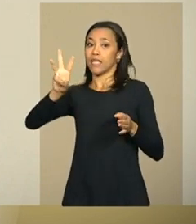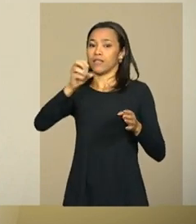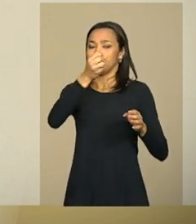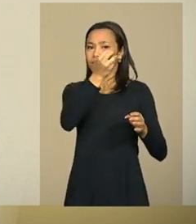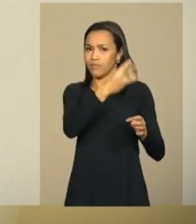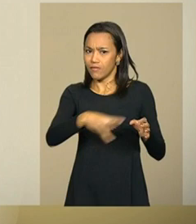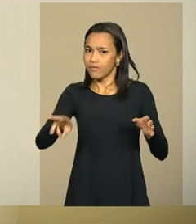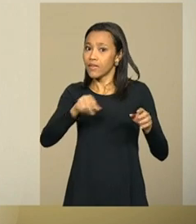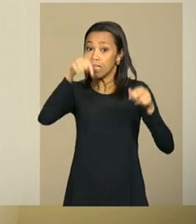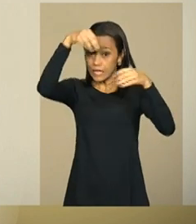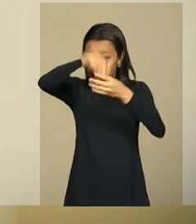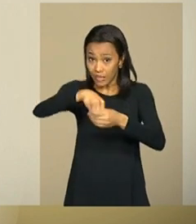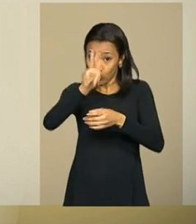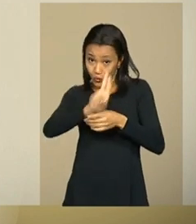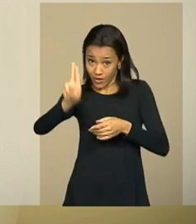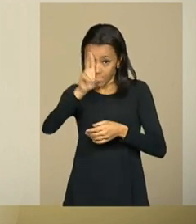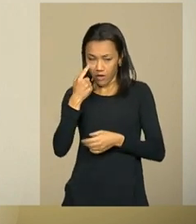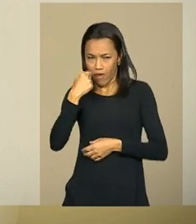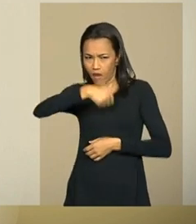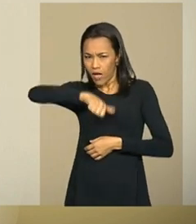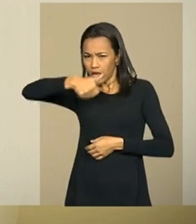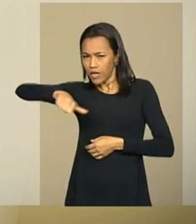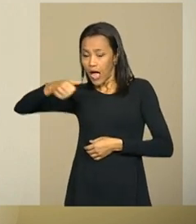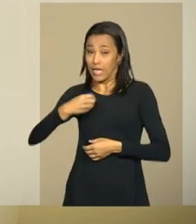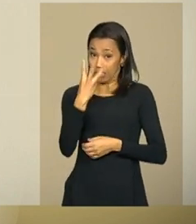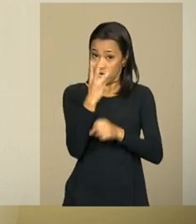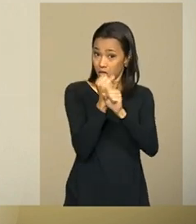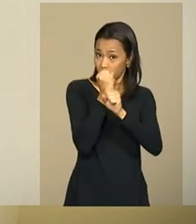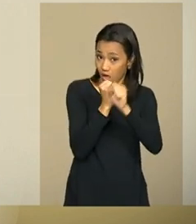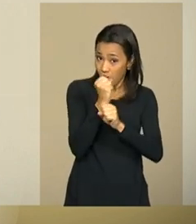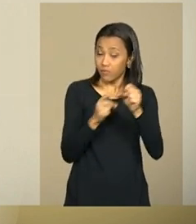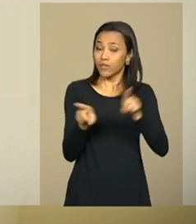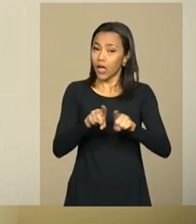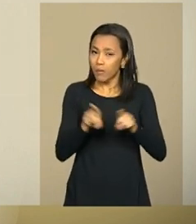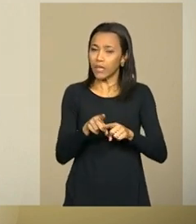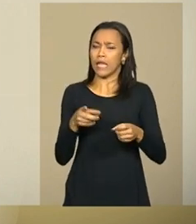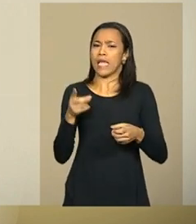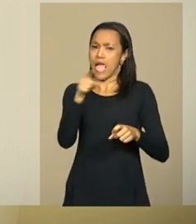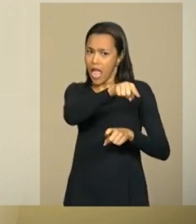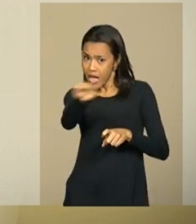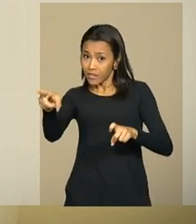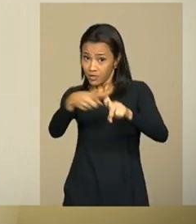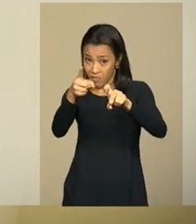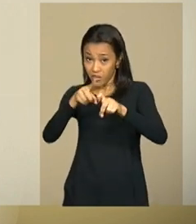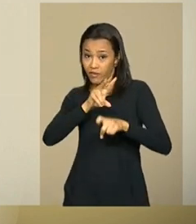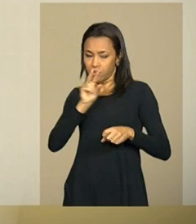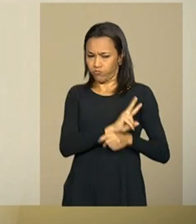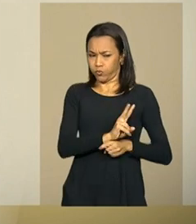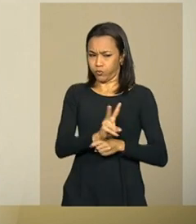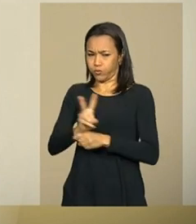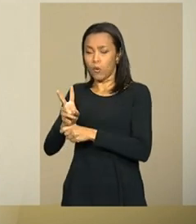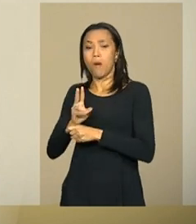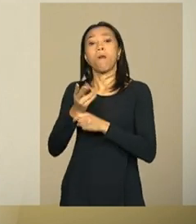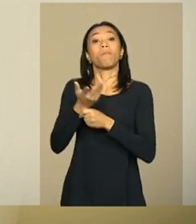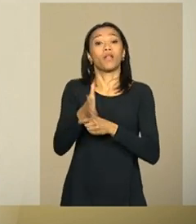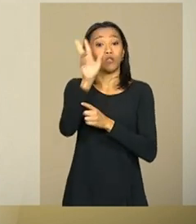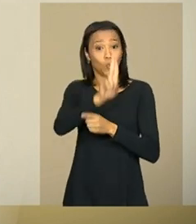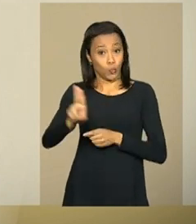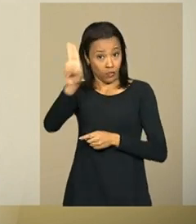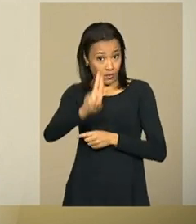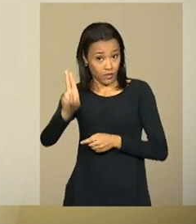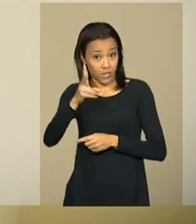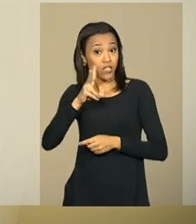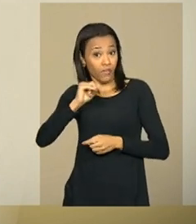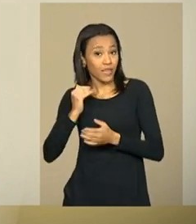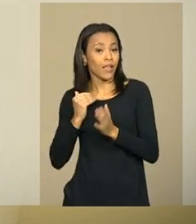universidades públicas E durante os 3S anos eles serão supervisionados Pelas universidades públicas que acompanharão o